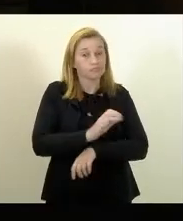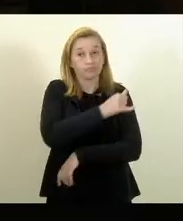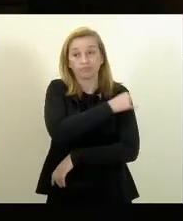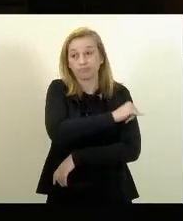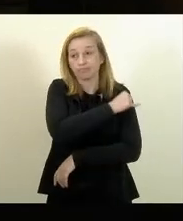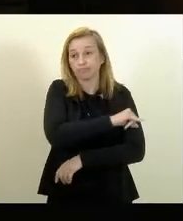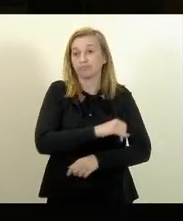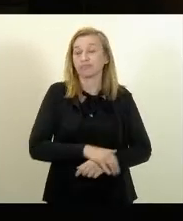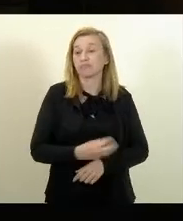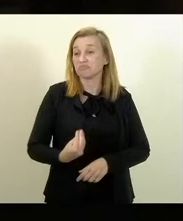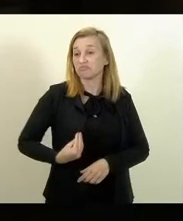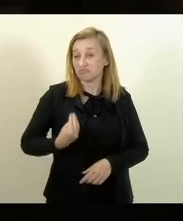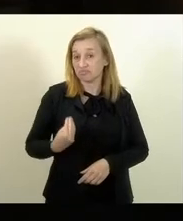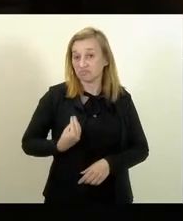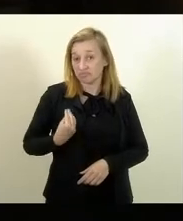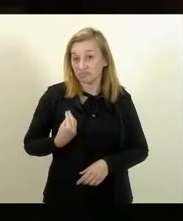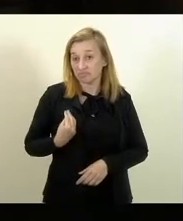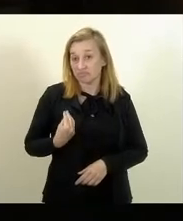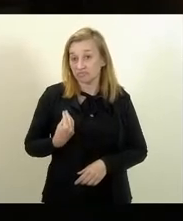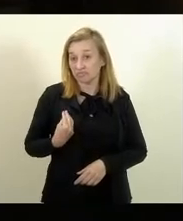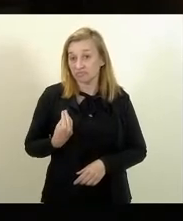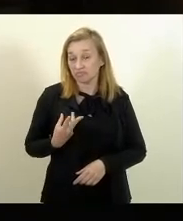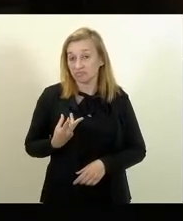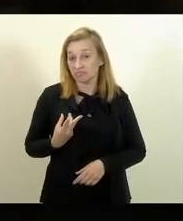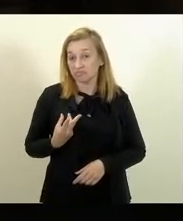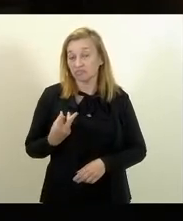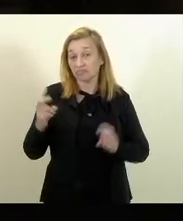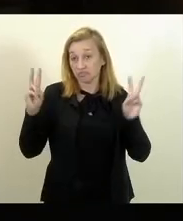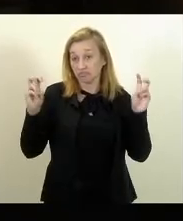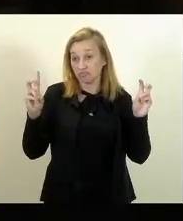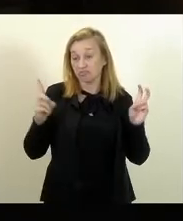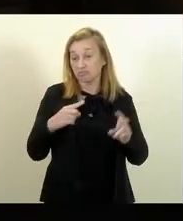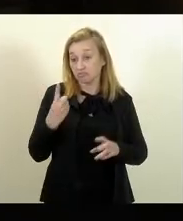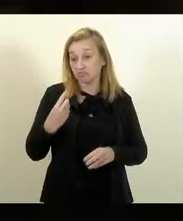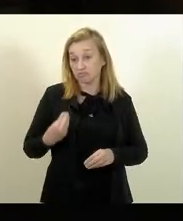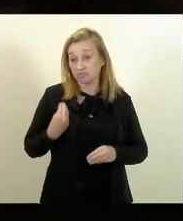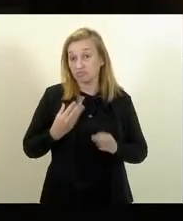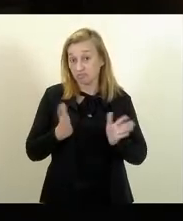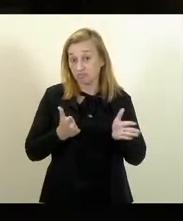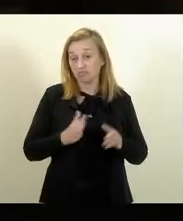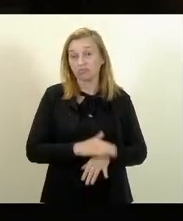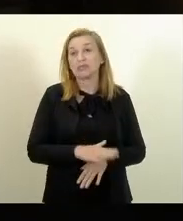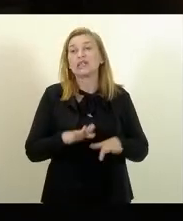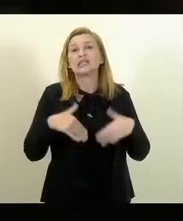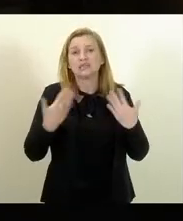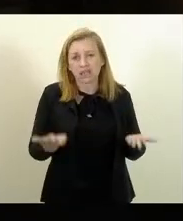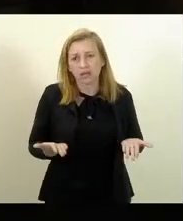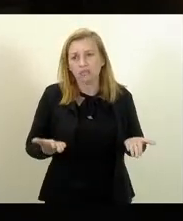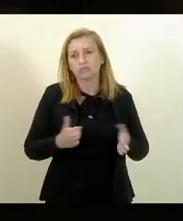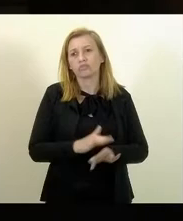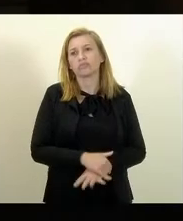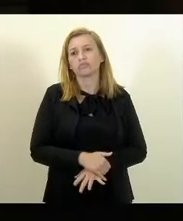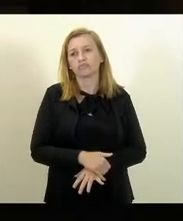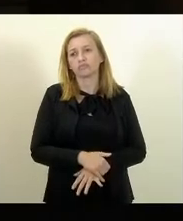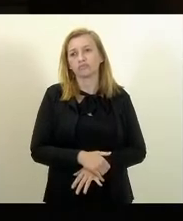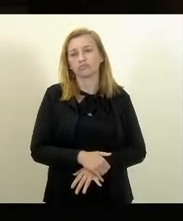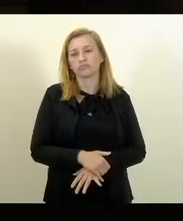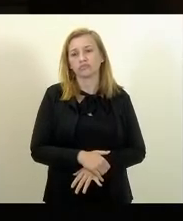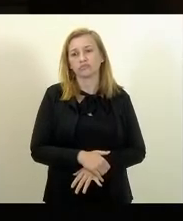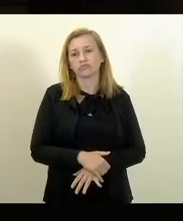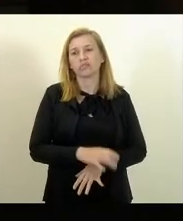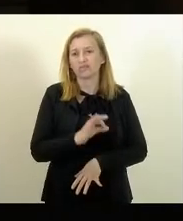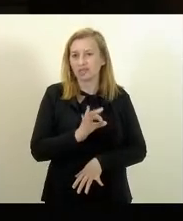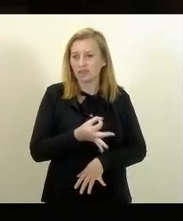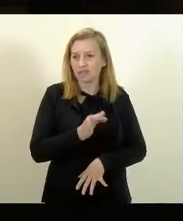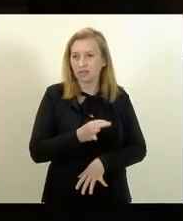Janeiro viver a situação econômica que vive atualmente. Então, isto se dá única e